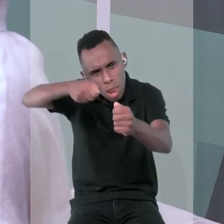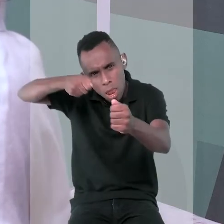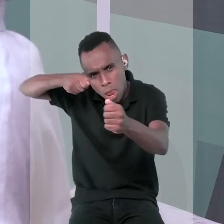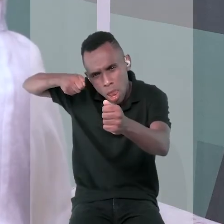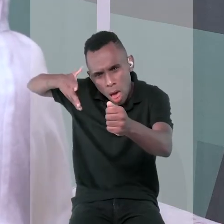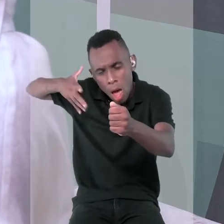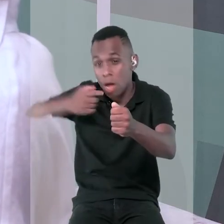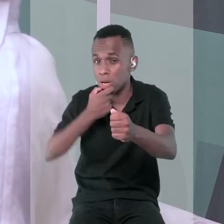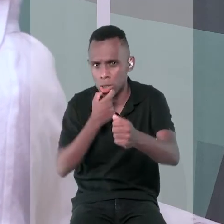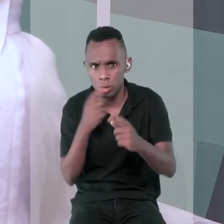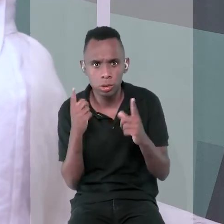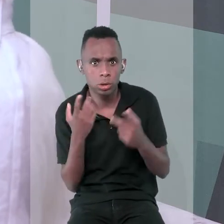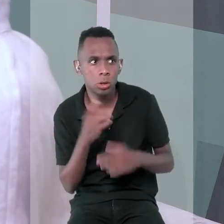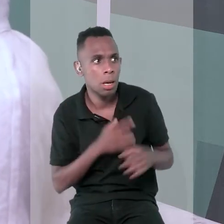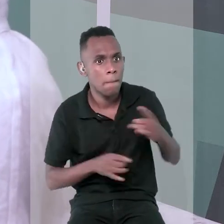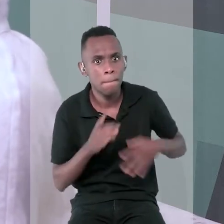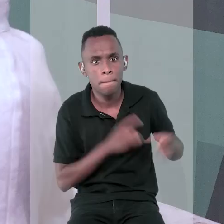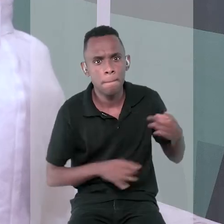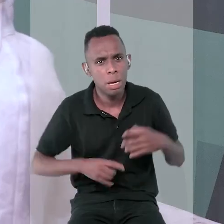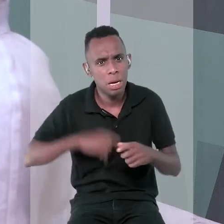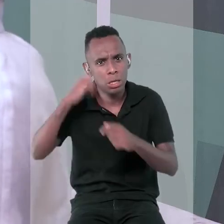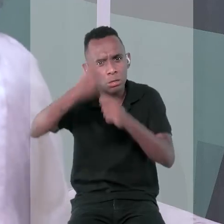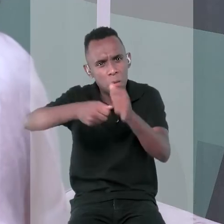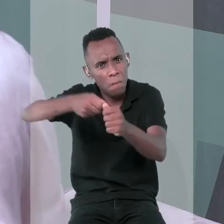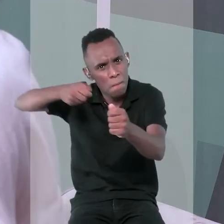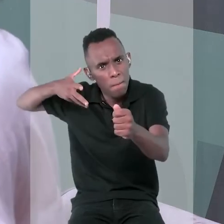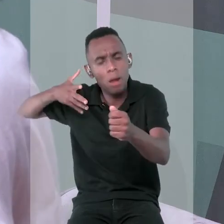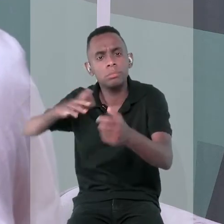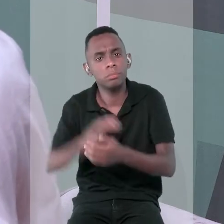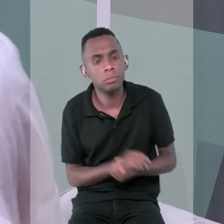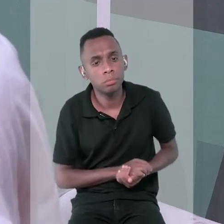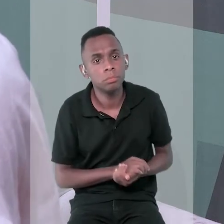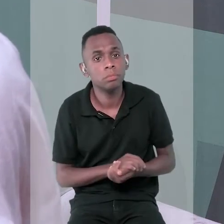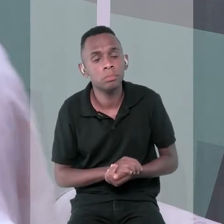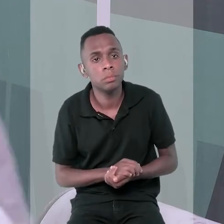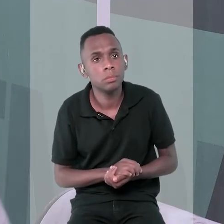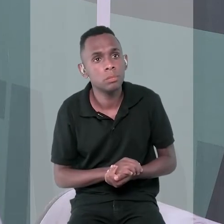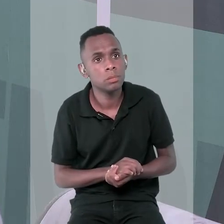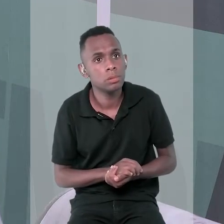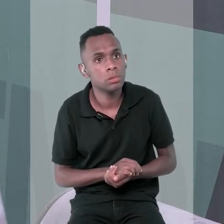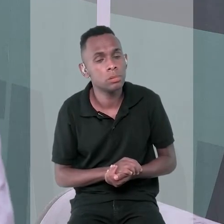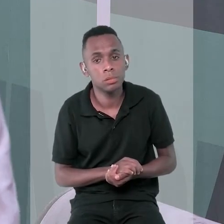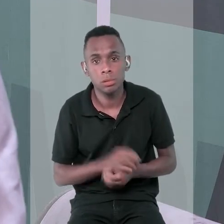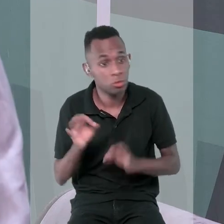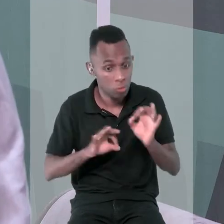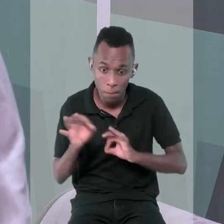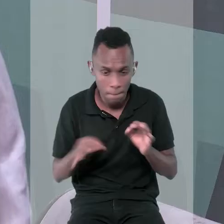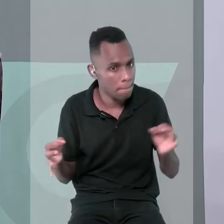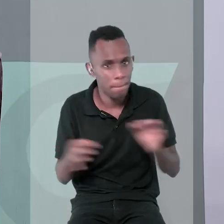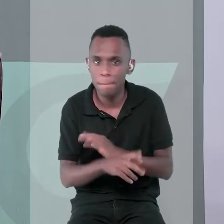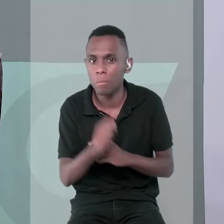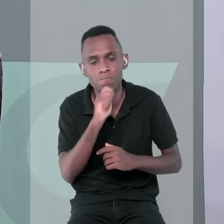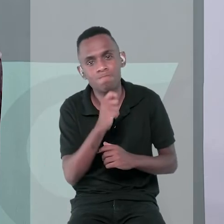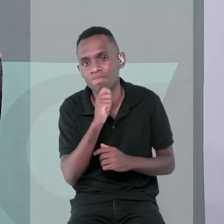eram temidíssimos, porque eles tinham uma técnica, o arco era maior e tal. E aí, eles não estavam preparados,